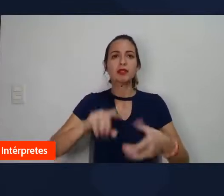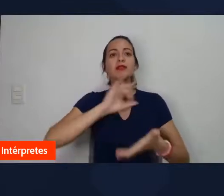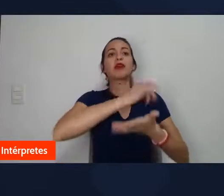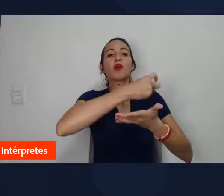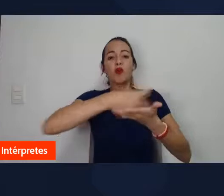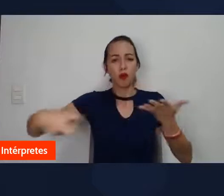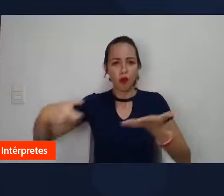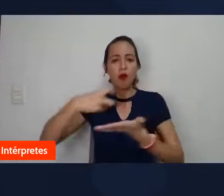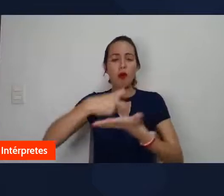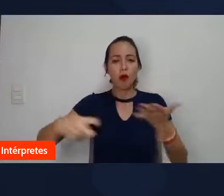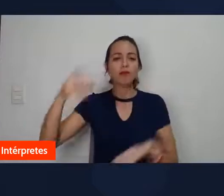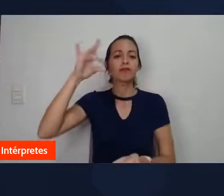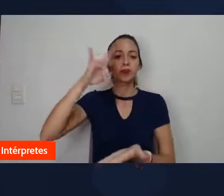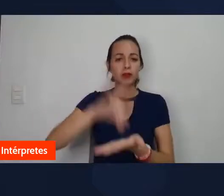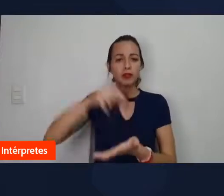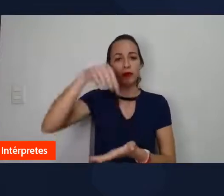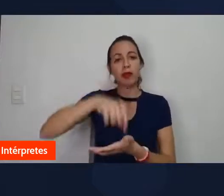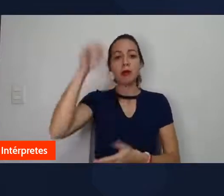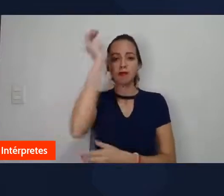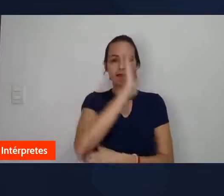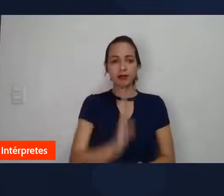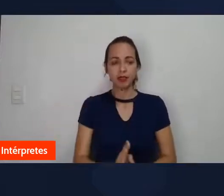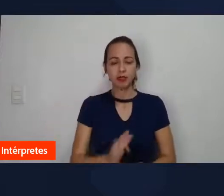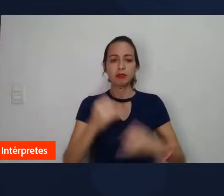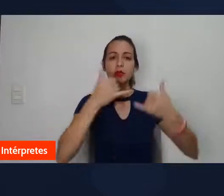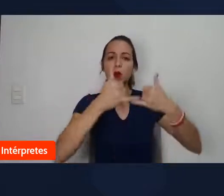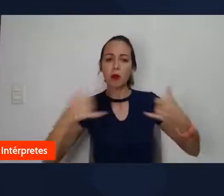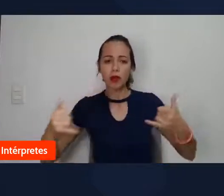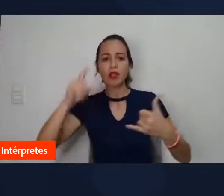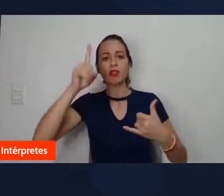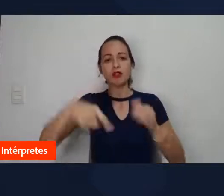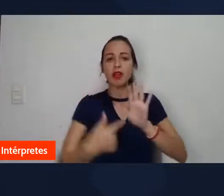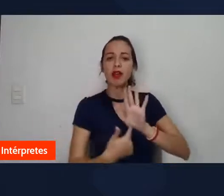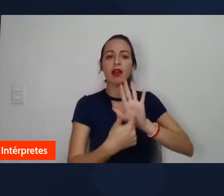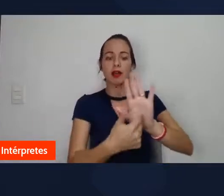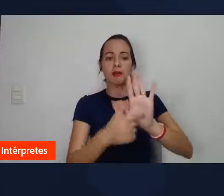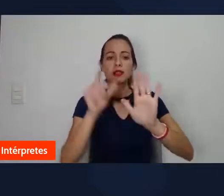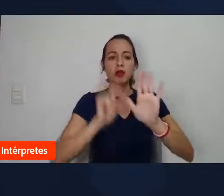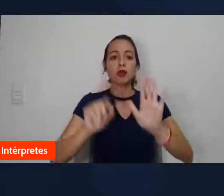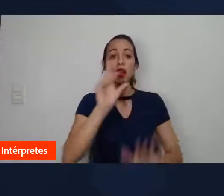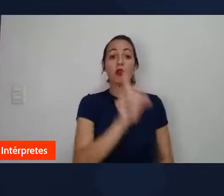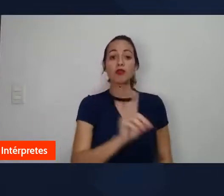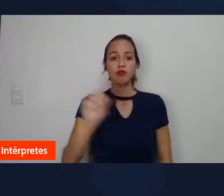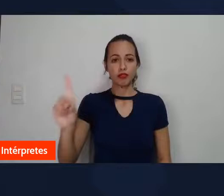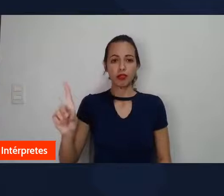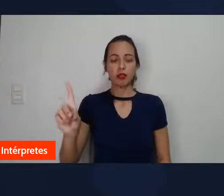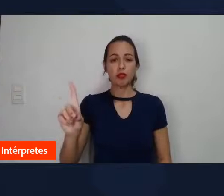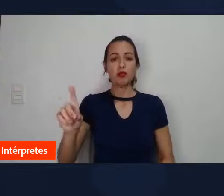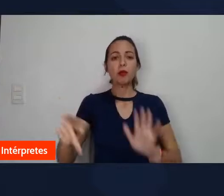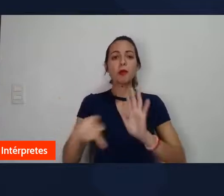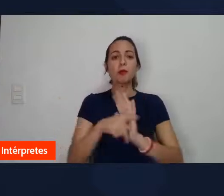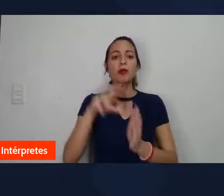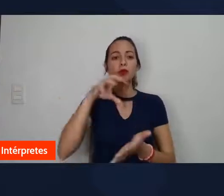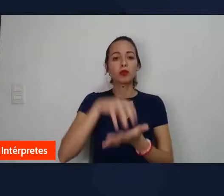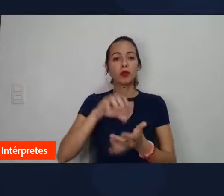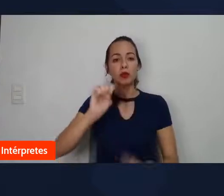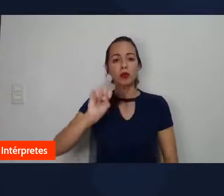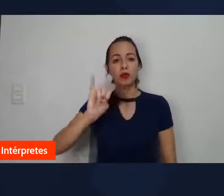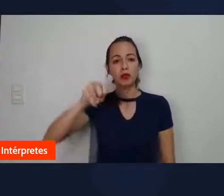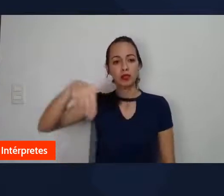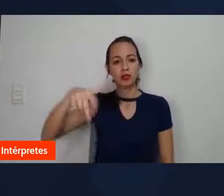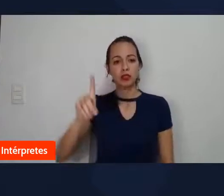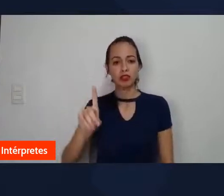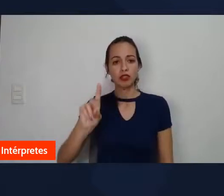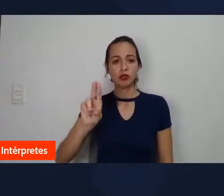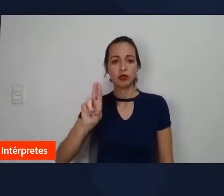retrocessos na agenda brasileira. Esse eixo hoje vai ser apresentado pelos diretores do SINDIUPES e também da